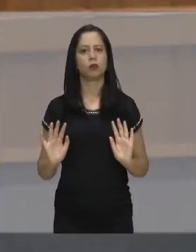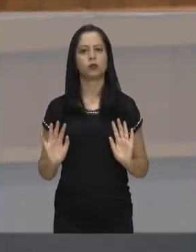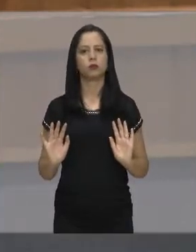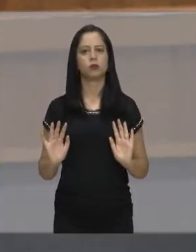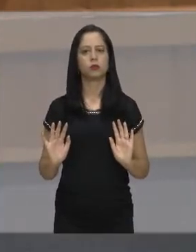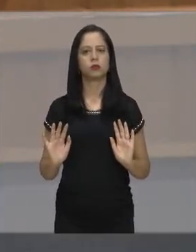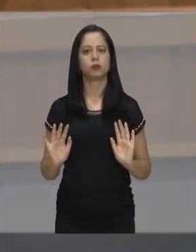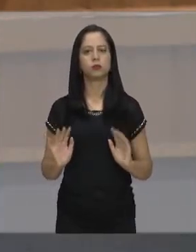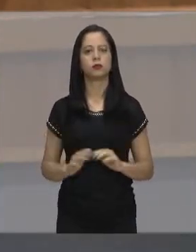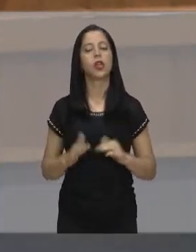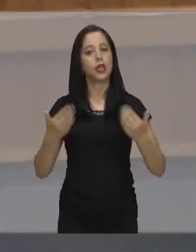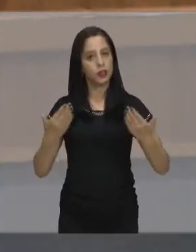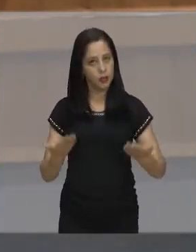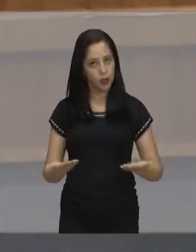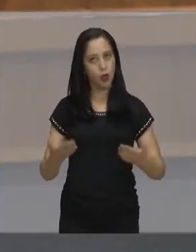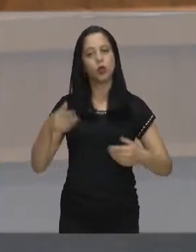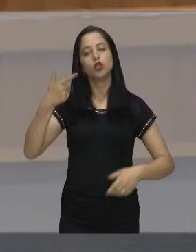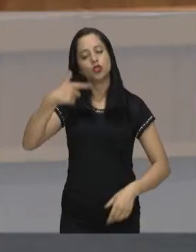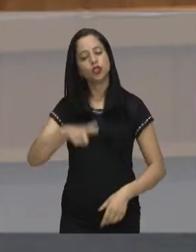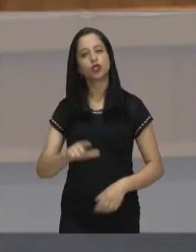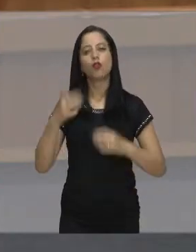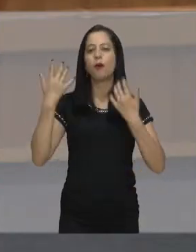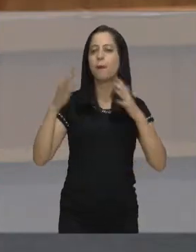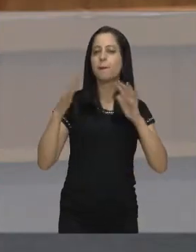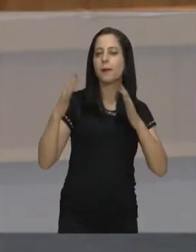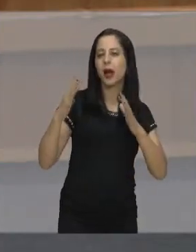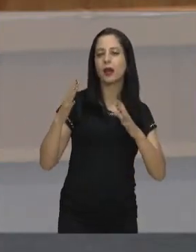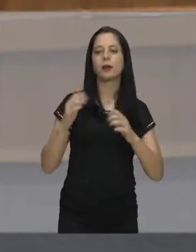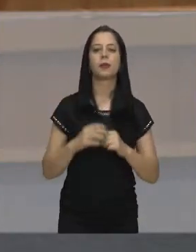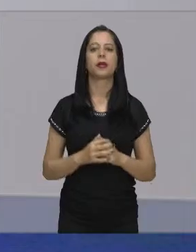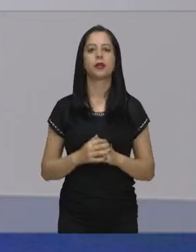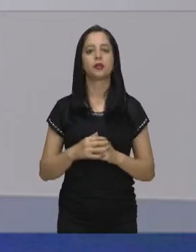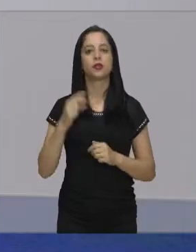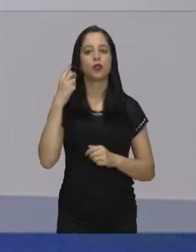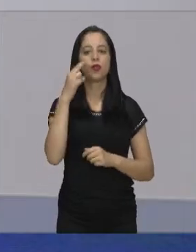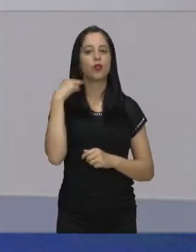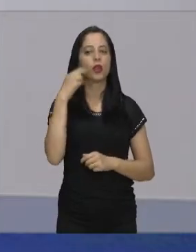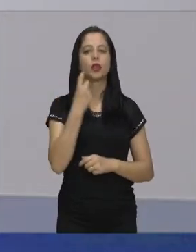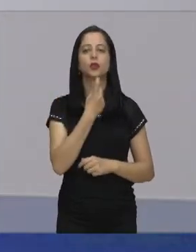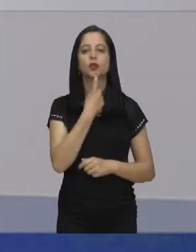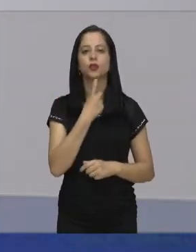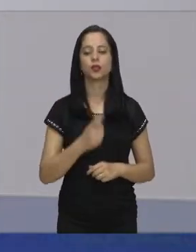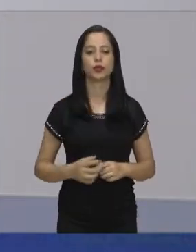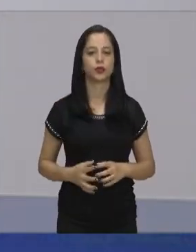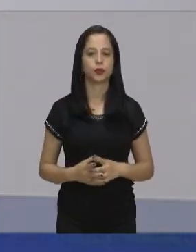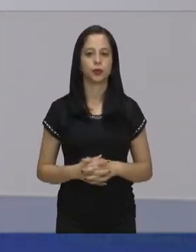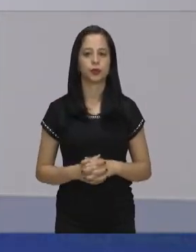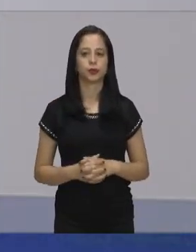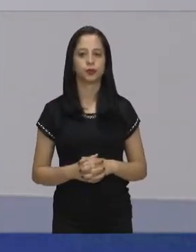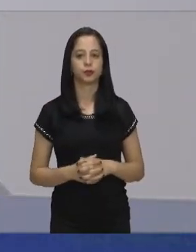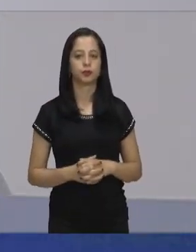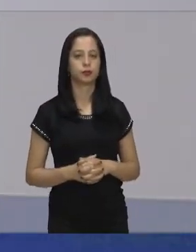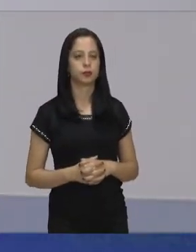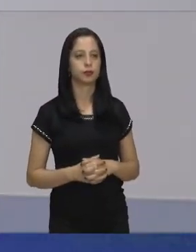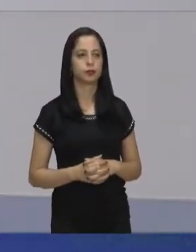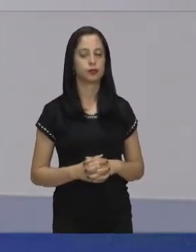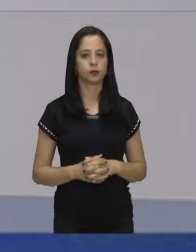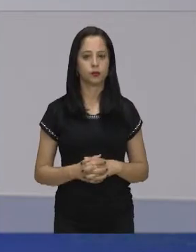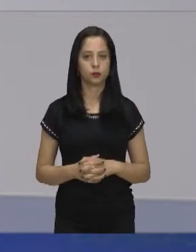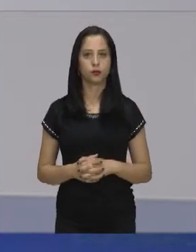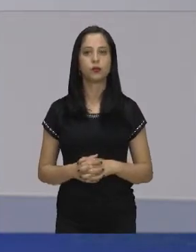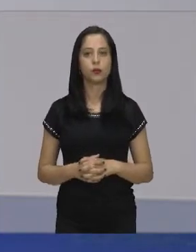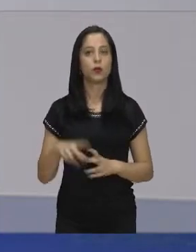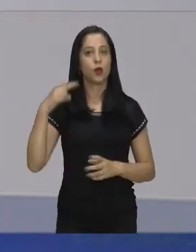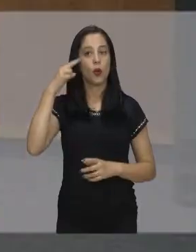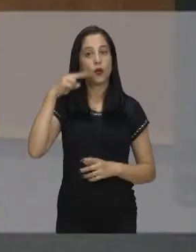vez, parabéns aí a todos os envolvidos nesse processo. A palavra é o vereador